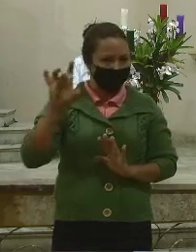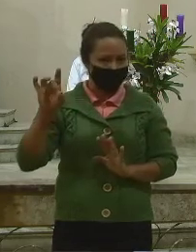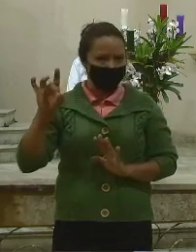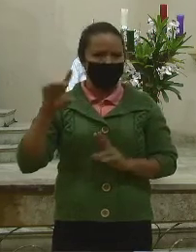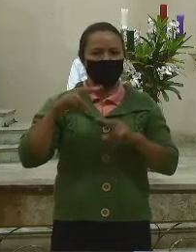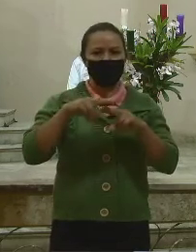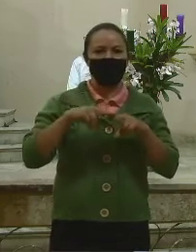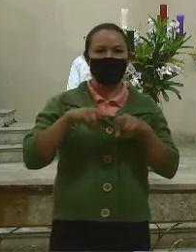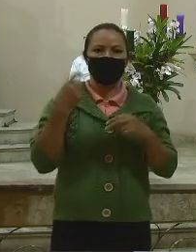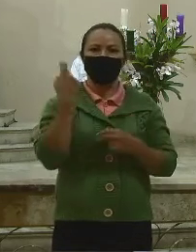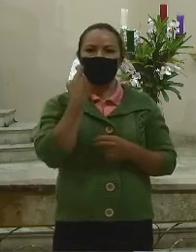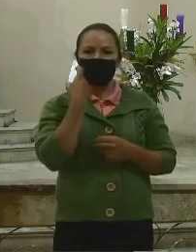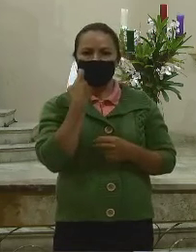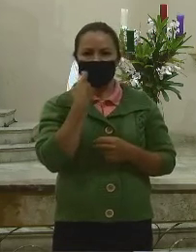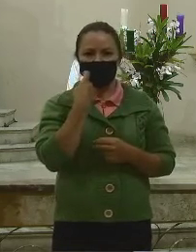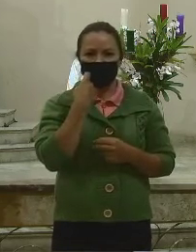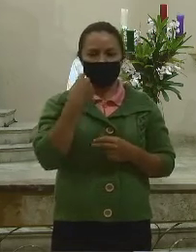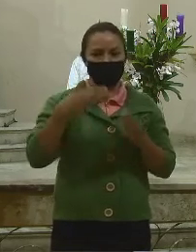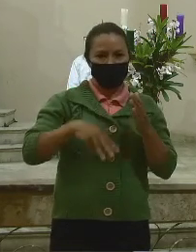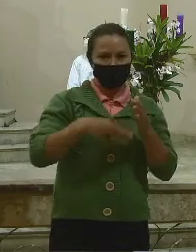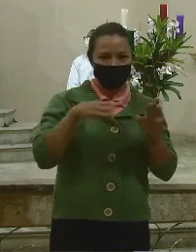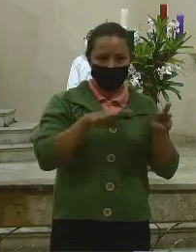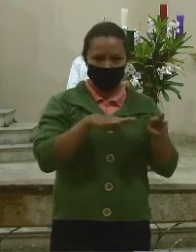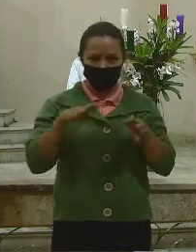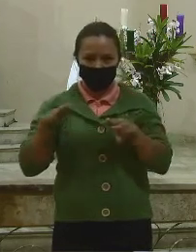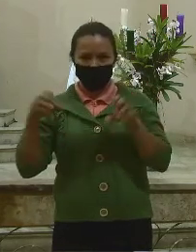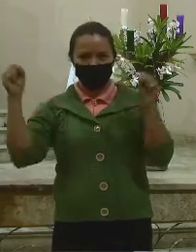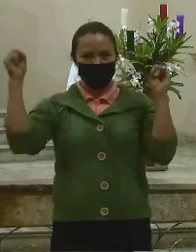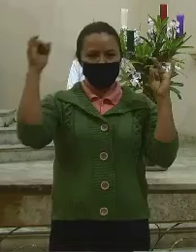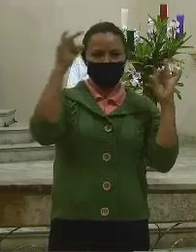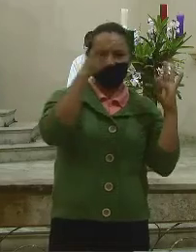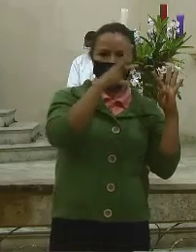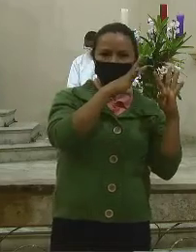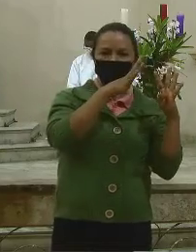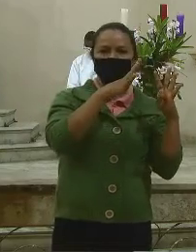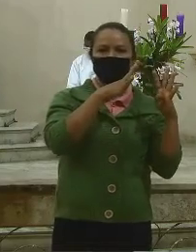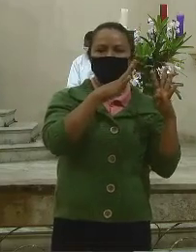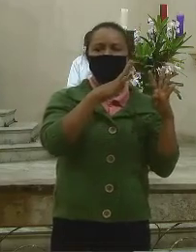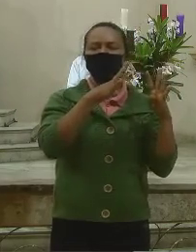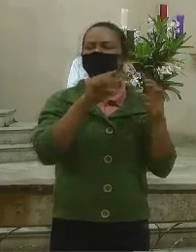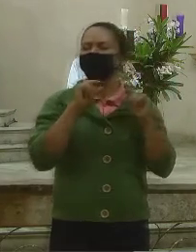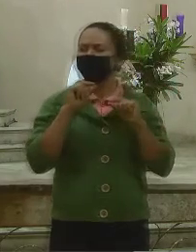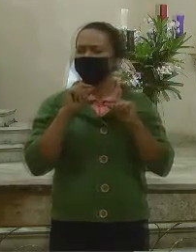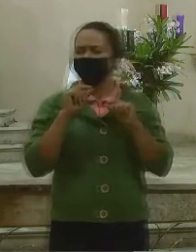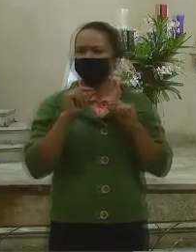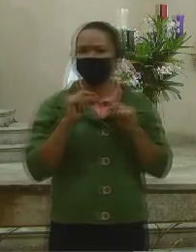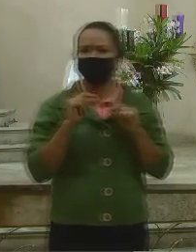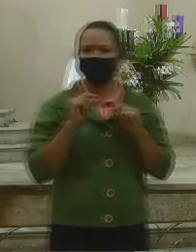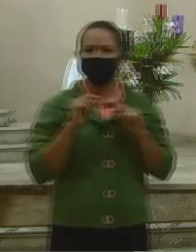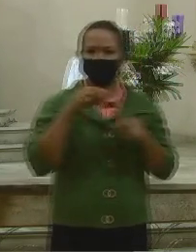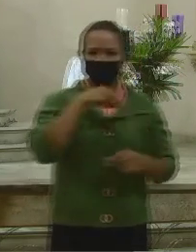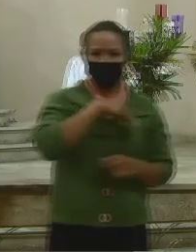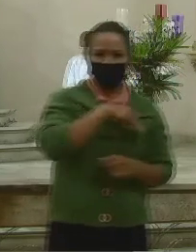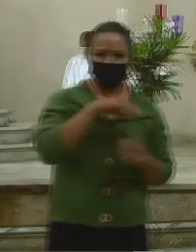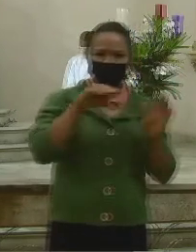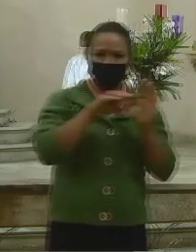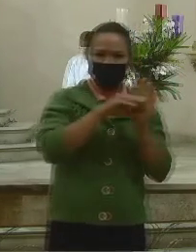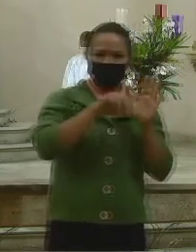nesta sexta-feira da terceira semana do Advento, com a leitura de Mateus capítulo